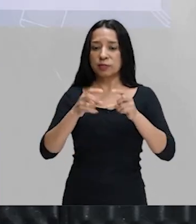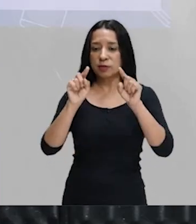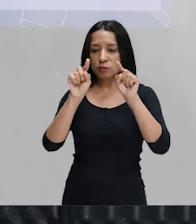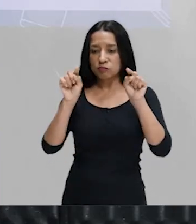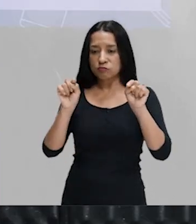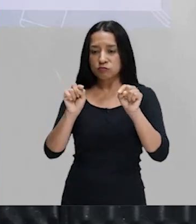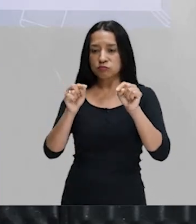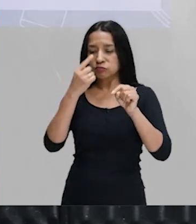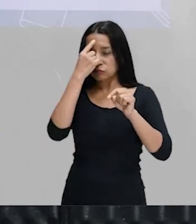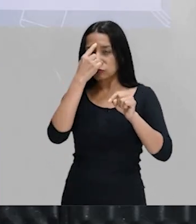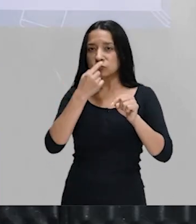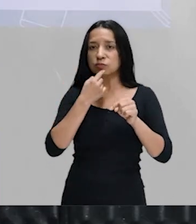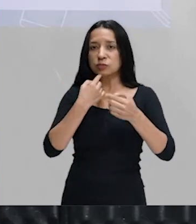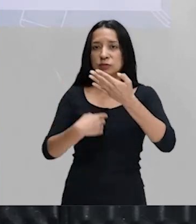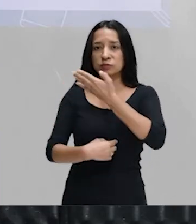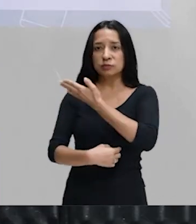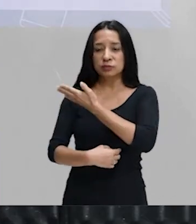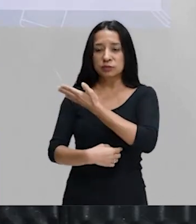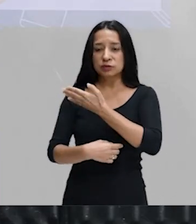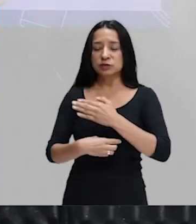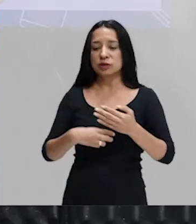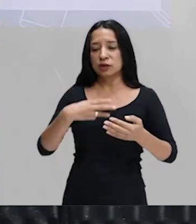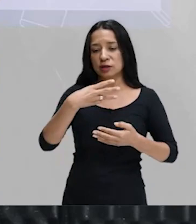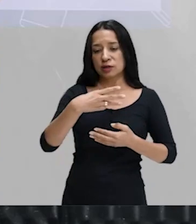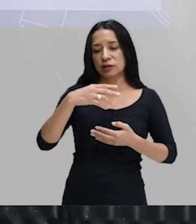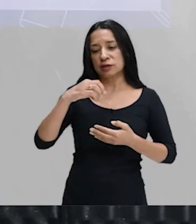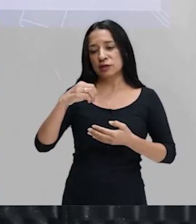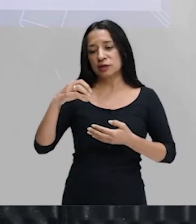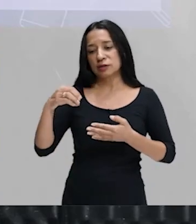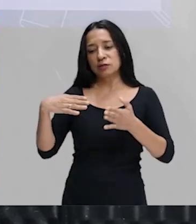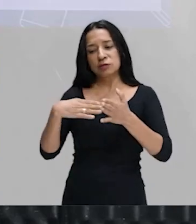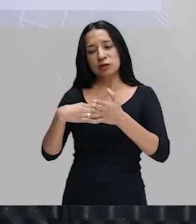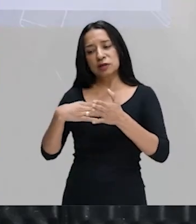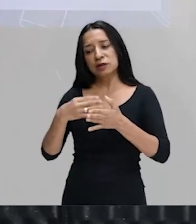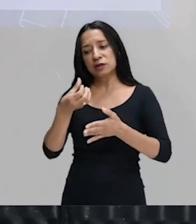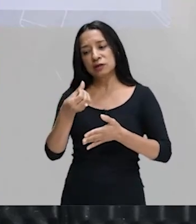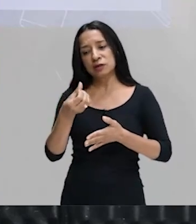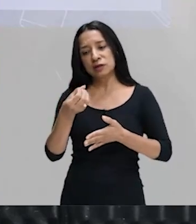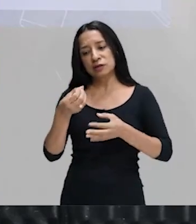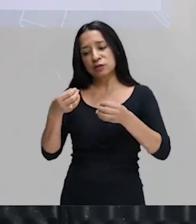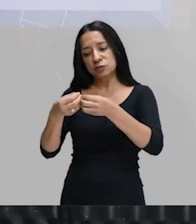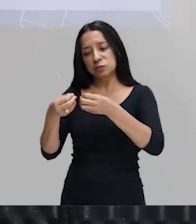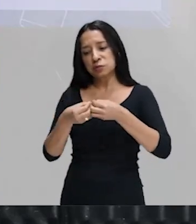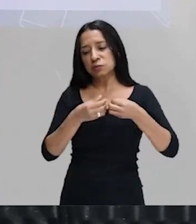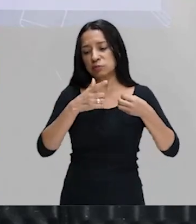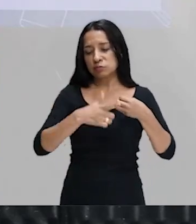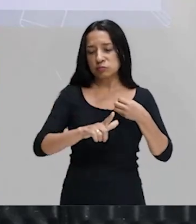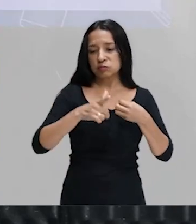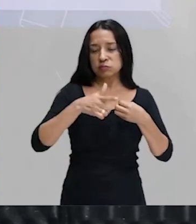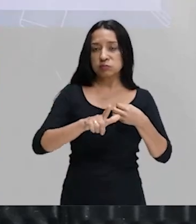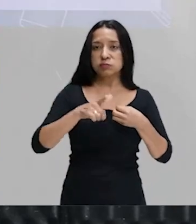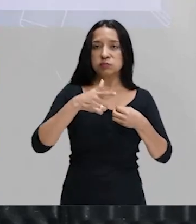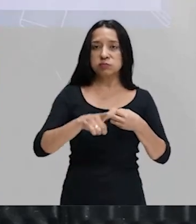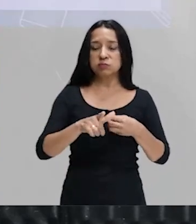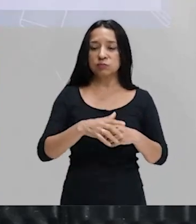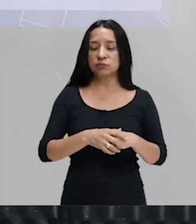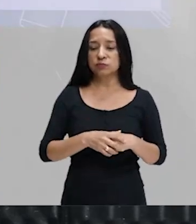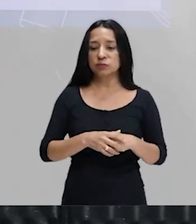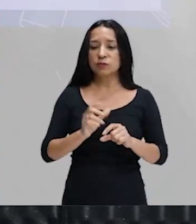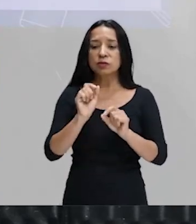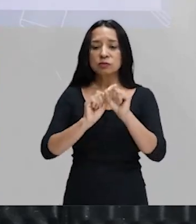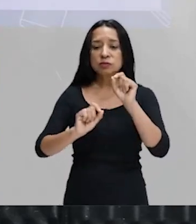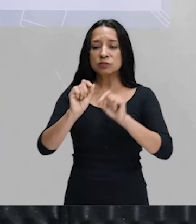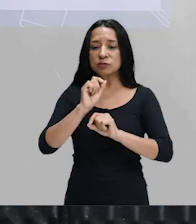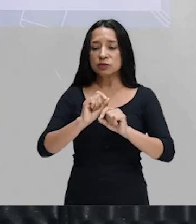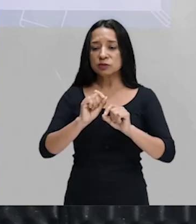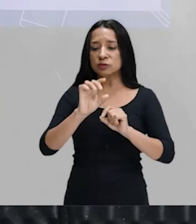dizendo que aqui eu posso ter de 300 a 600 moléculas que ficam se repetindo, tá? E isso aqui,